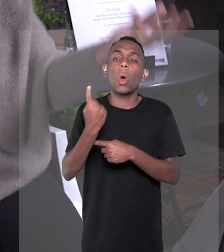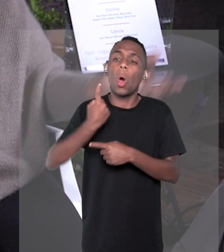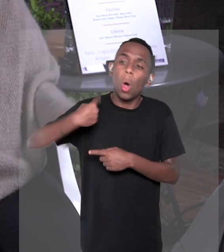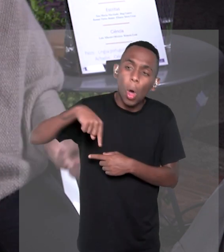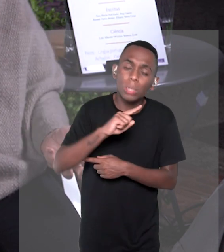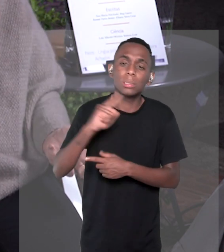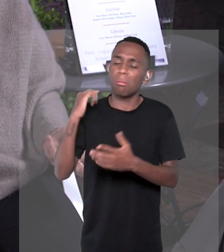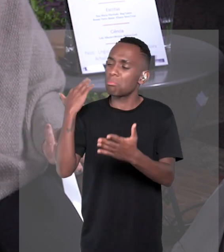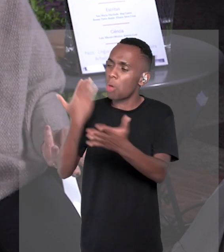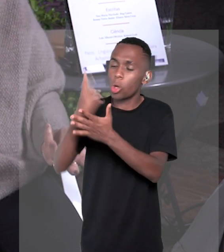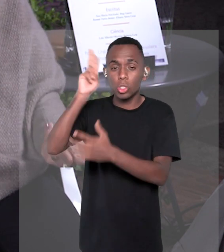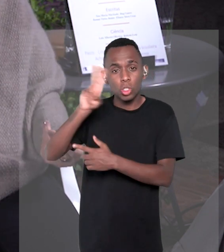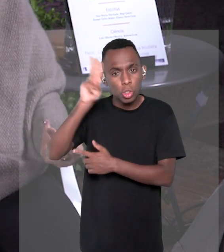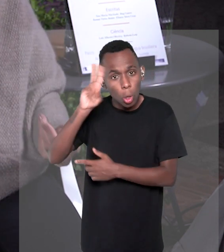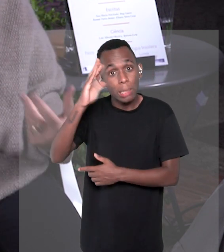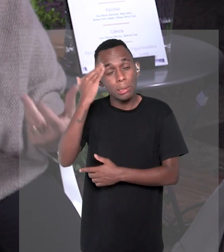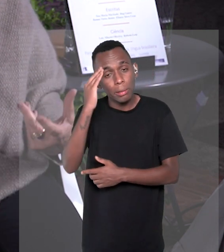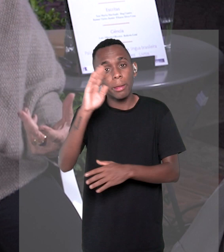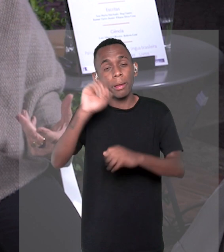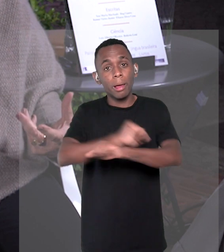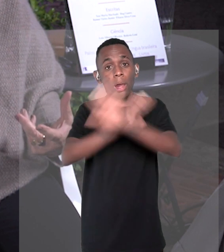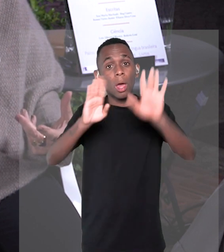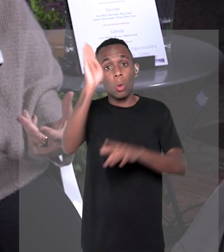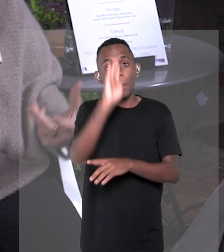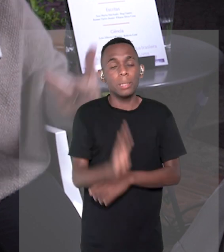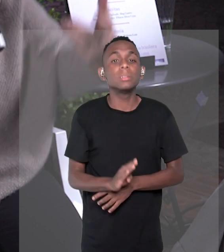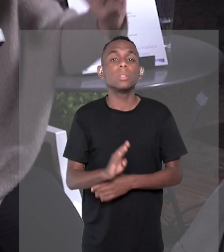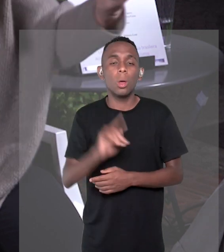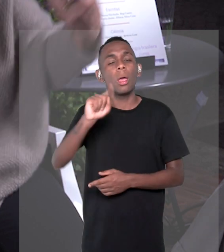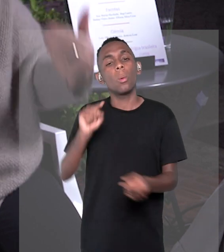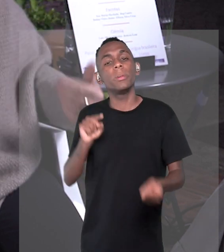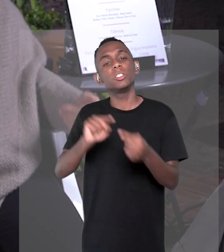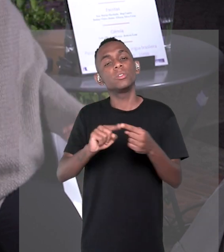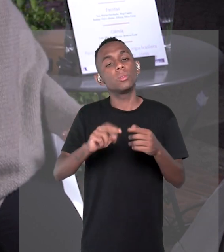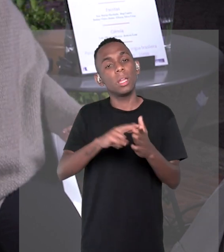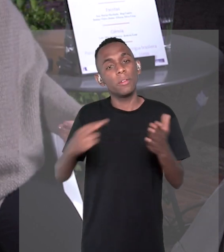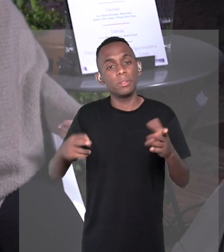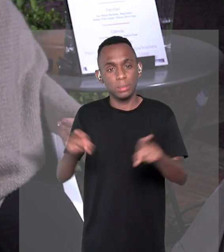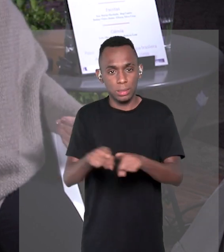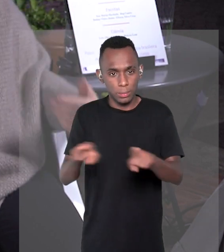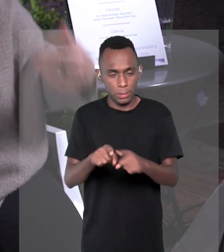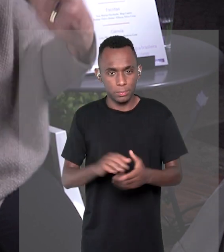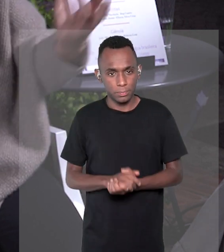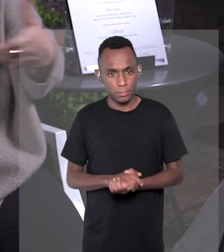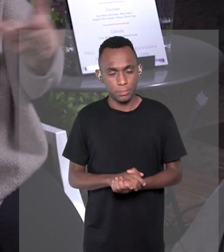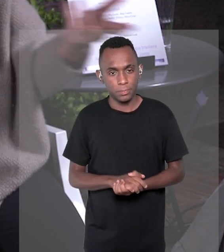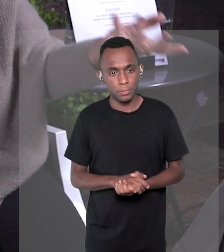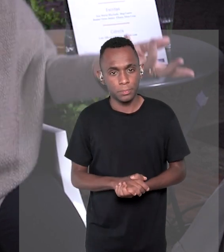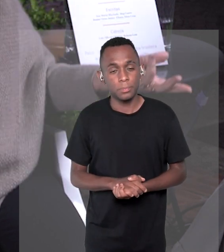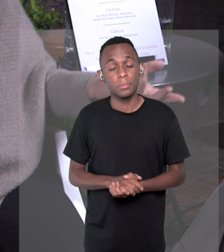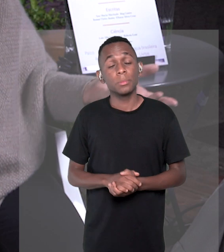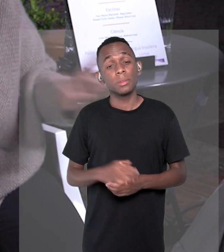certa juventude, né? Com uma juventude que lê ainda, né? Porque é uma juventude